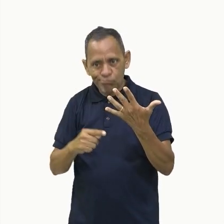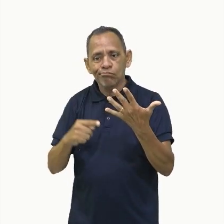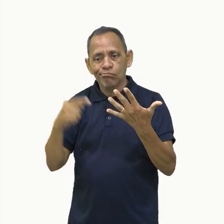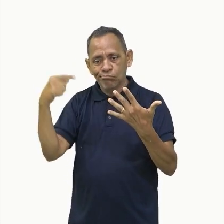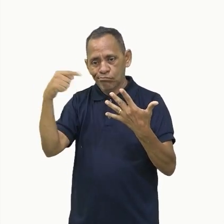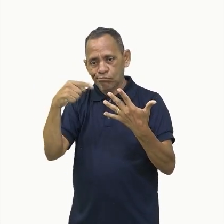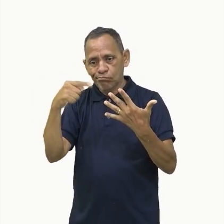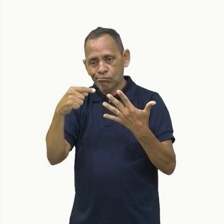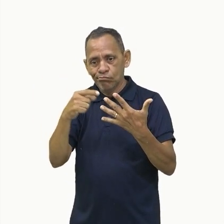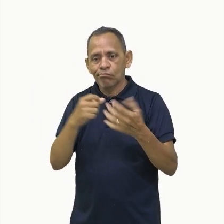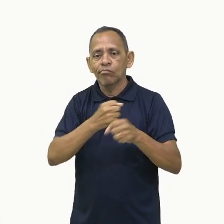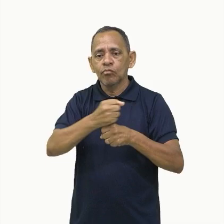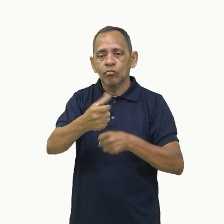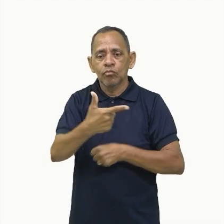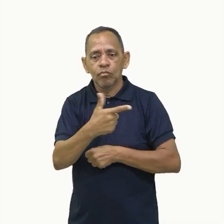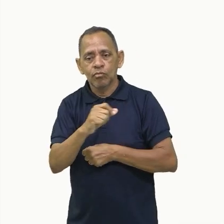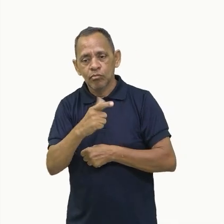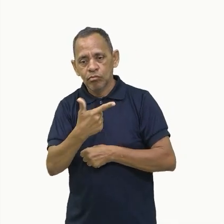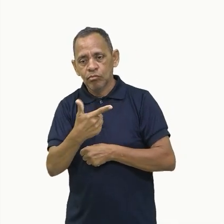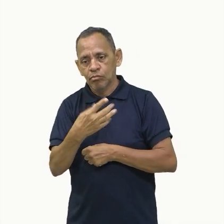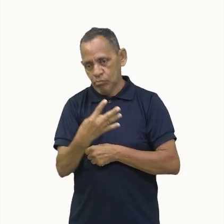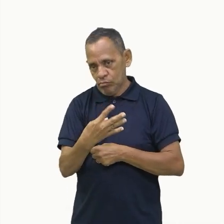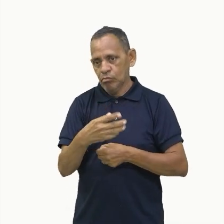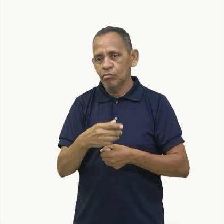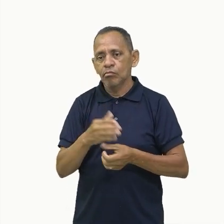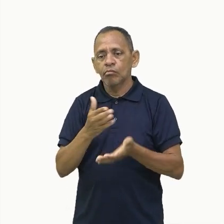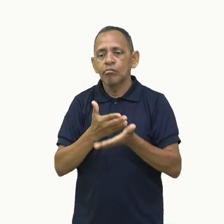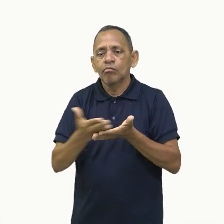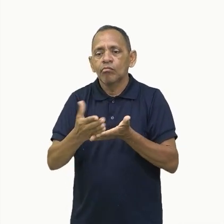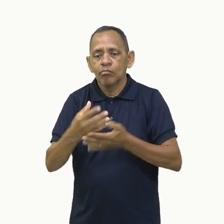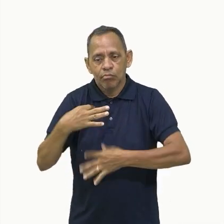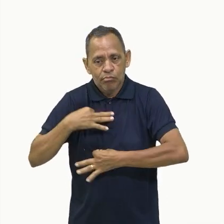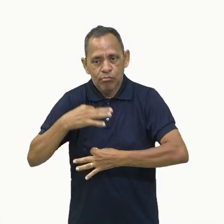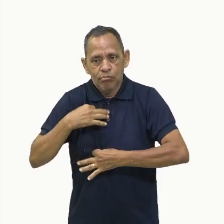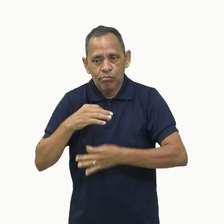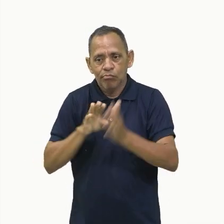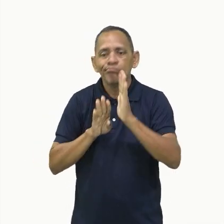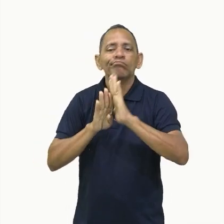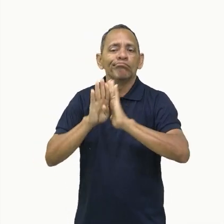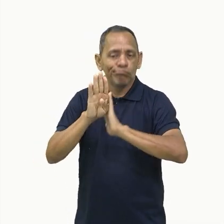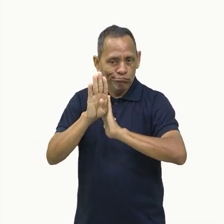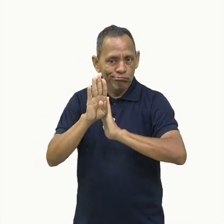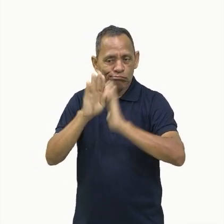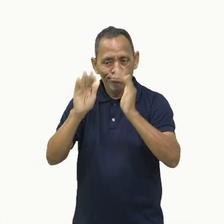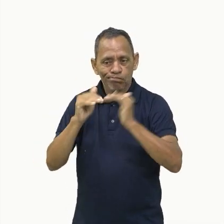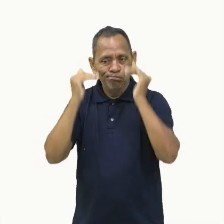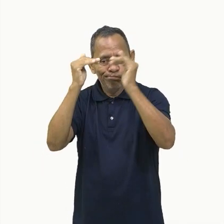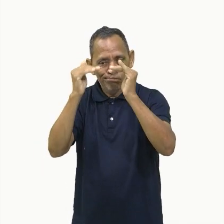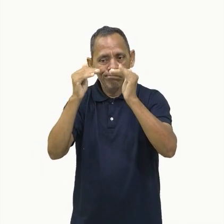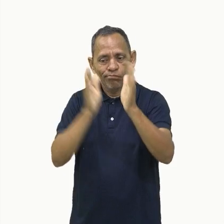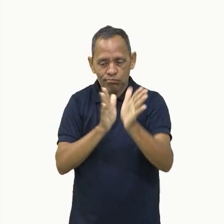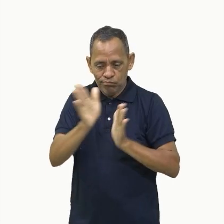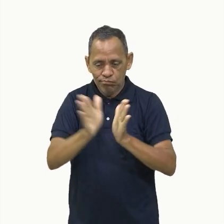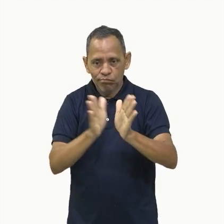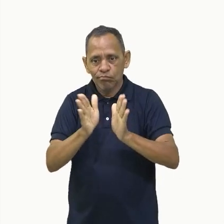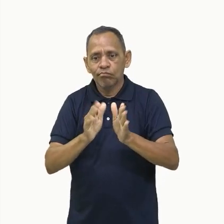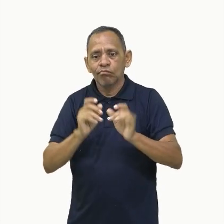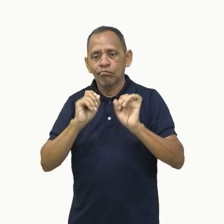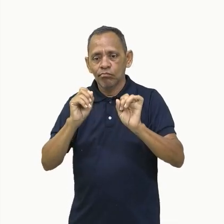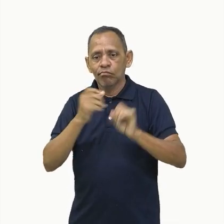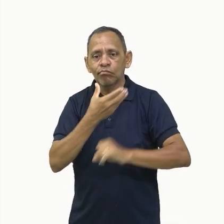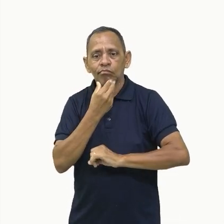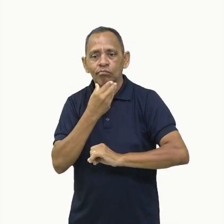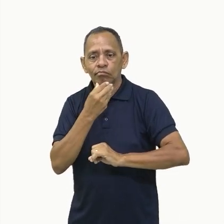em 2024, a partir de agosto, superou aí o período, né, de